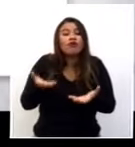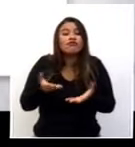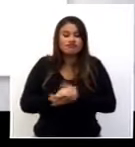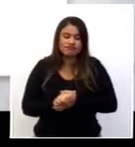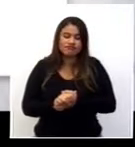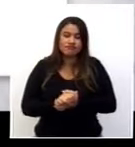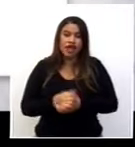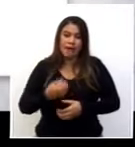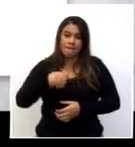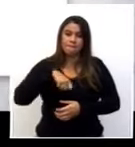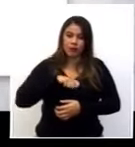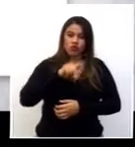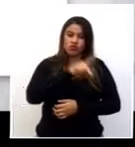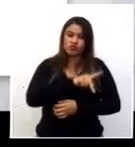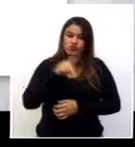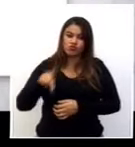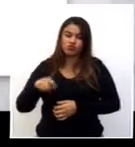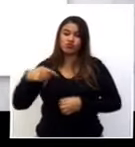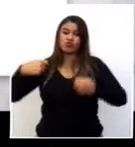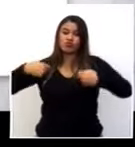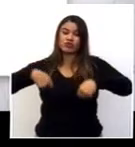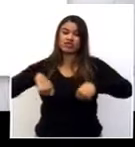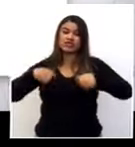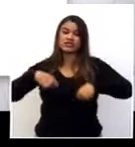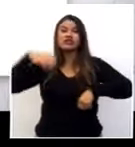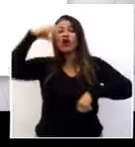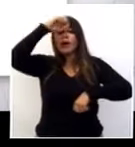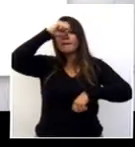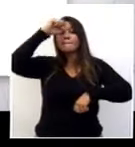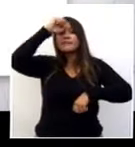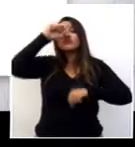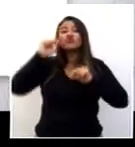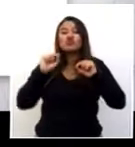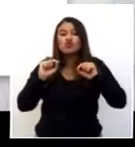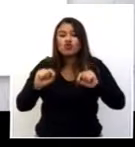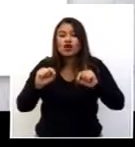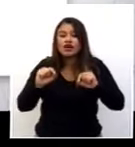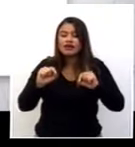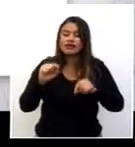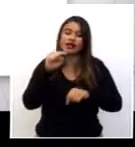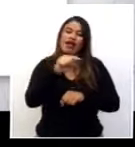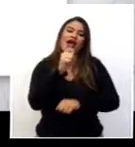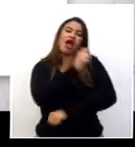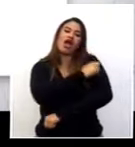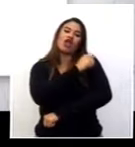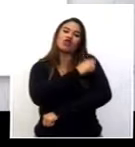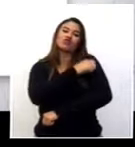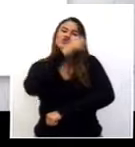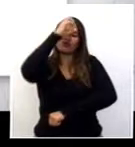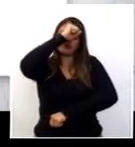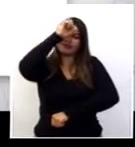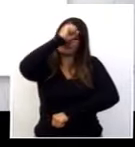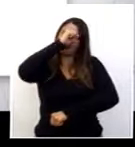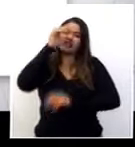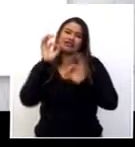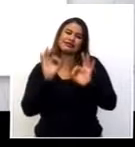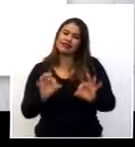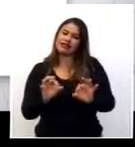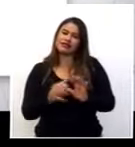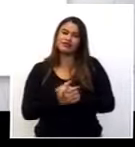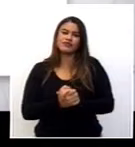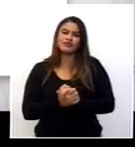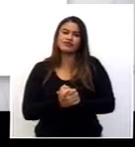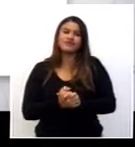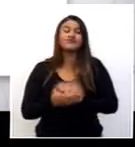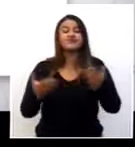como professor, aprender a deixar os alunos aprenderem. O ensino prevê